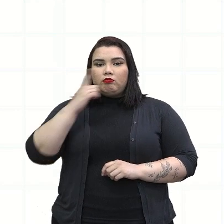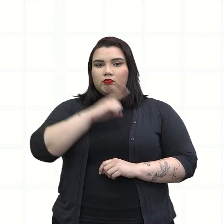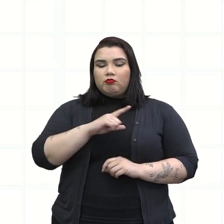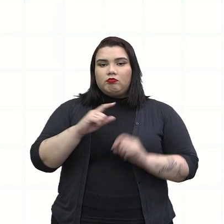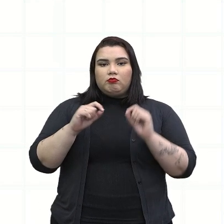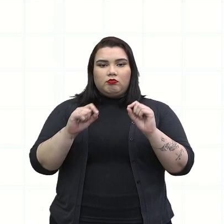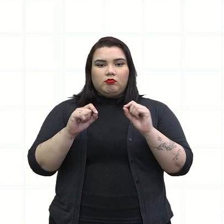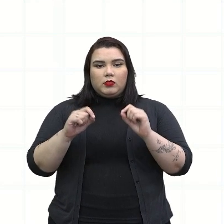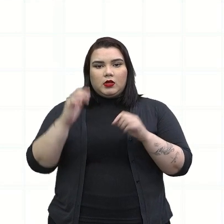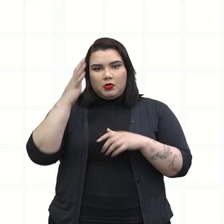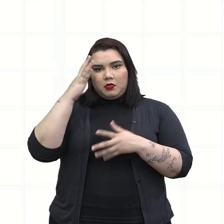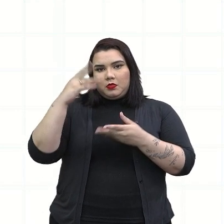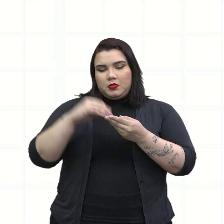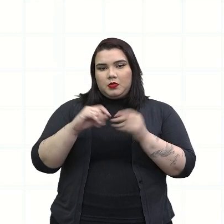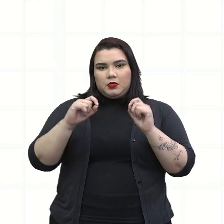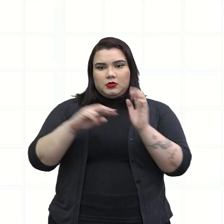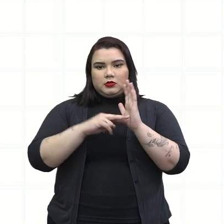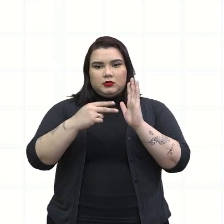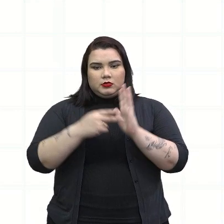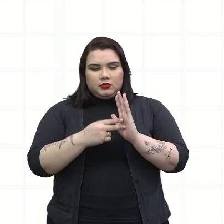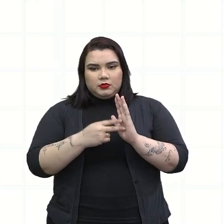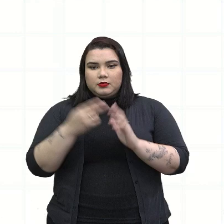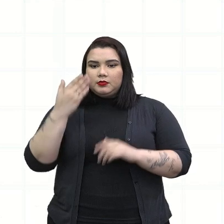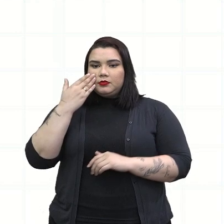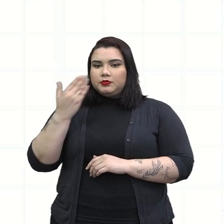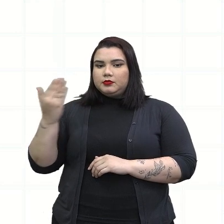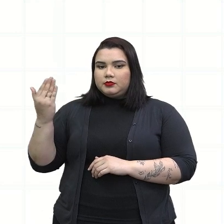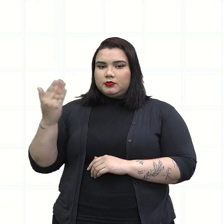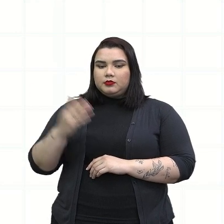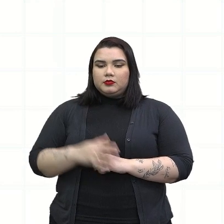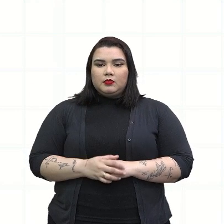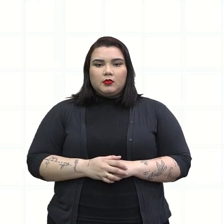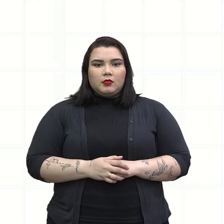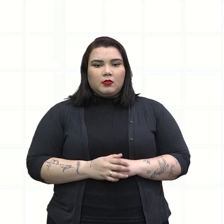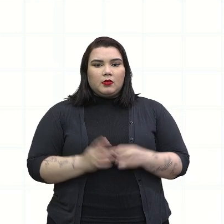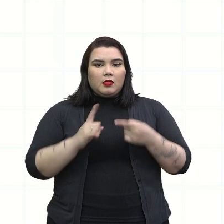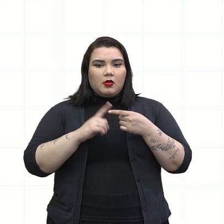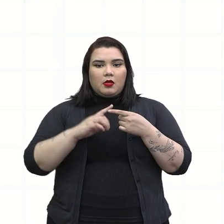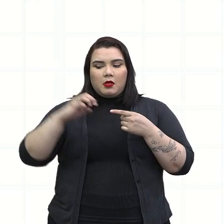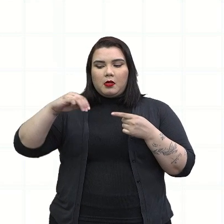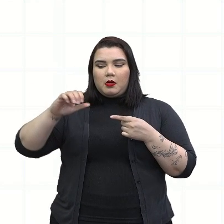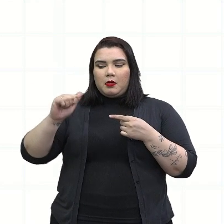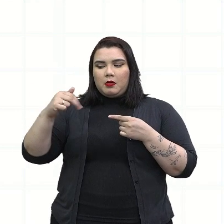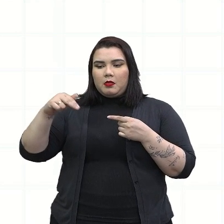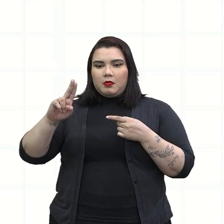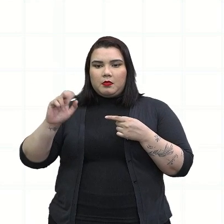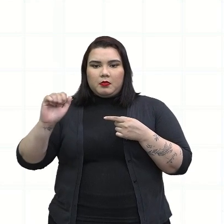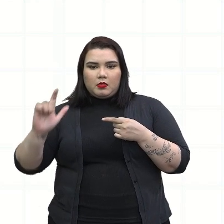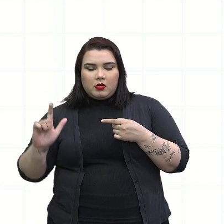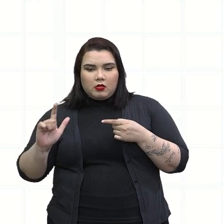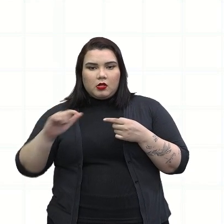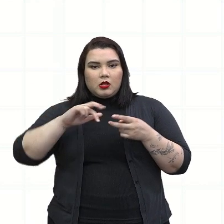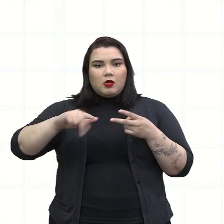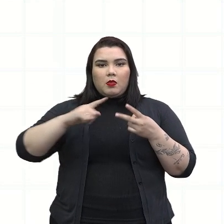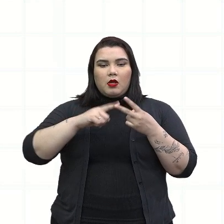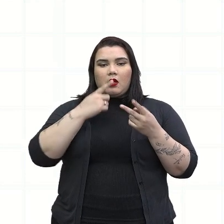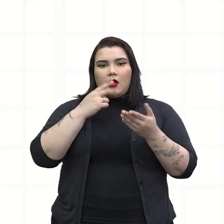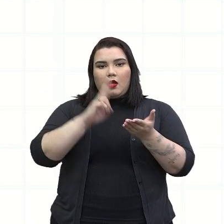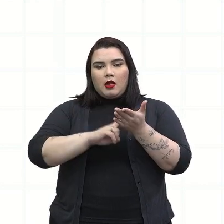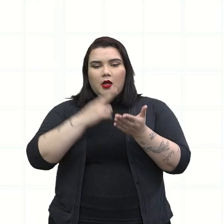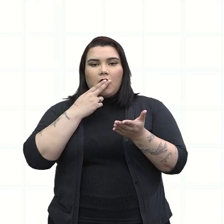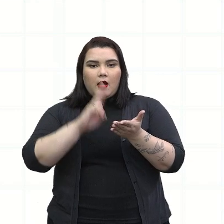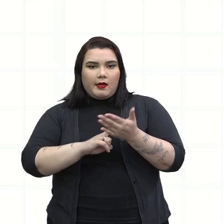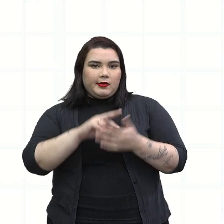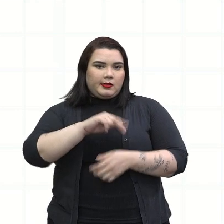conseguem deduzir o que é um manual, não é um manual. It's a letter, não é uma letter, que é uma carta, né? It's